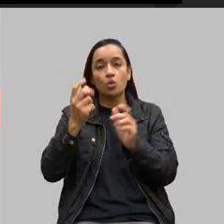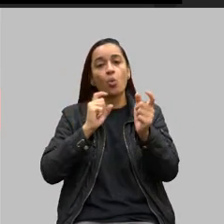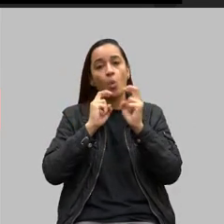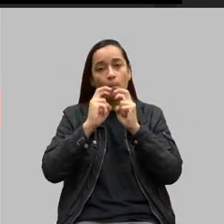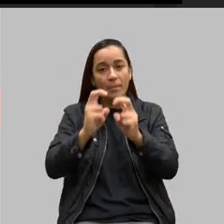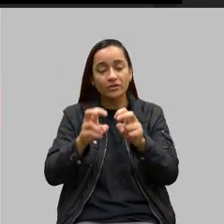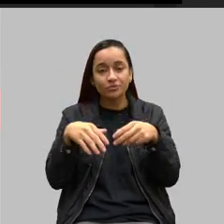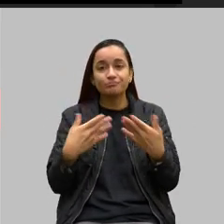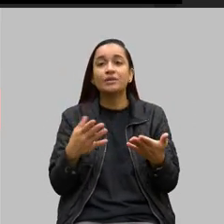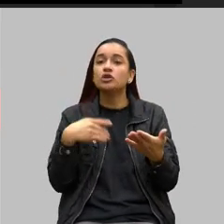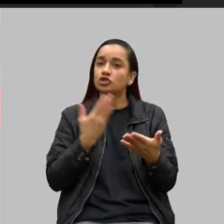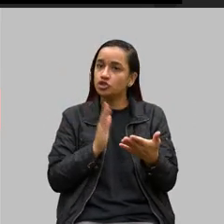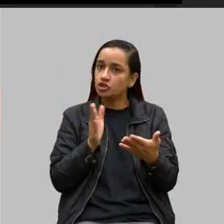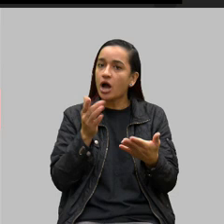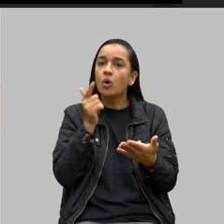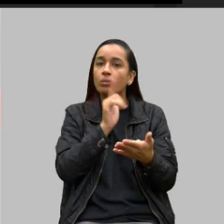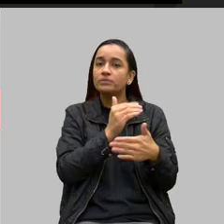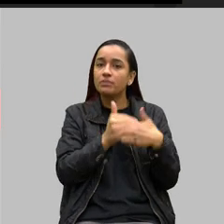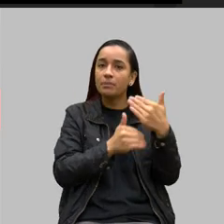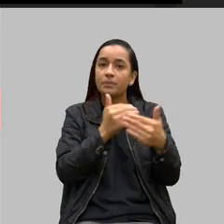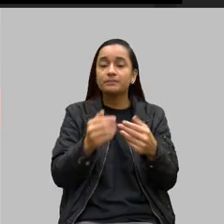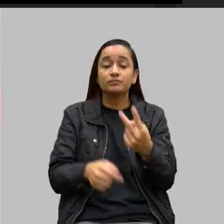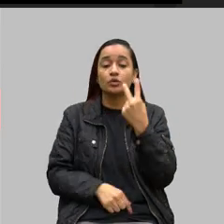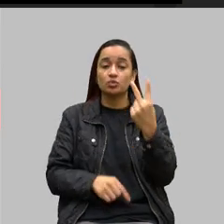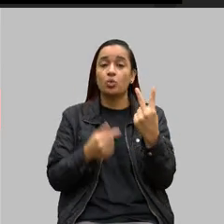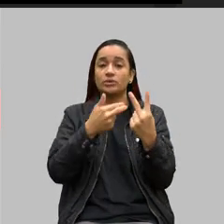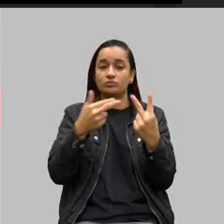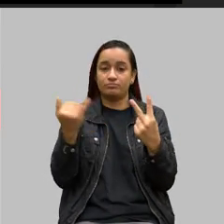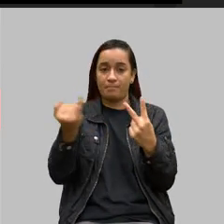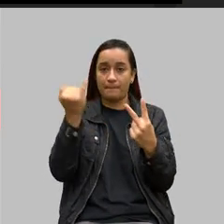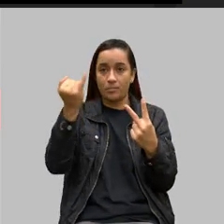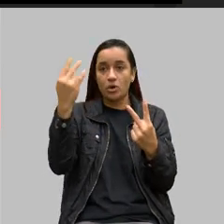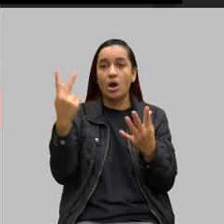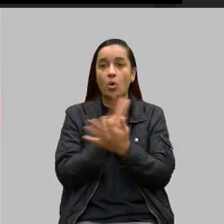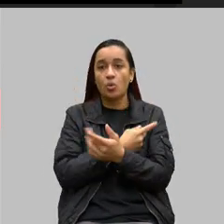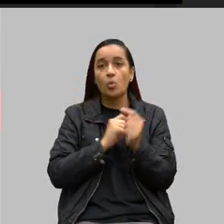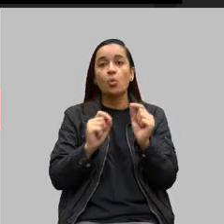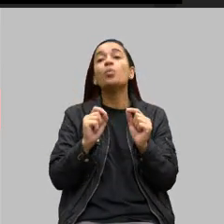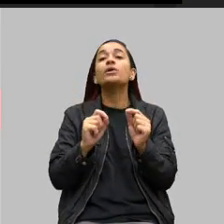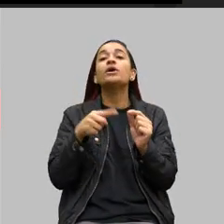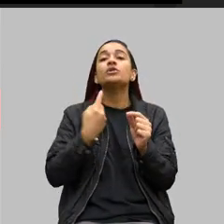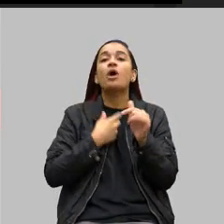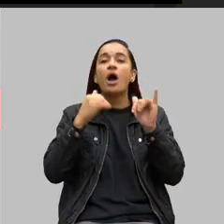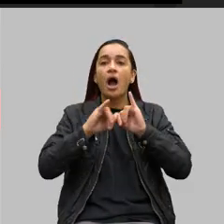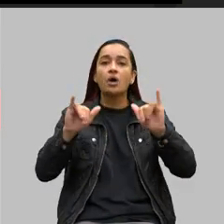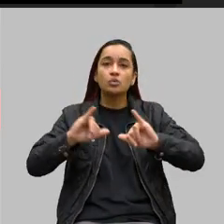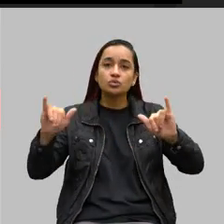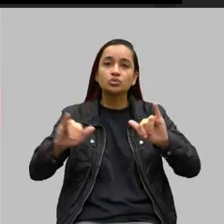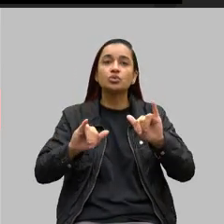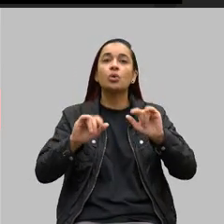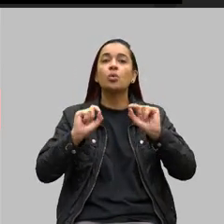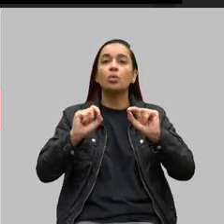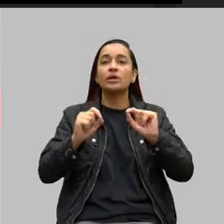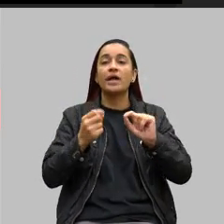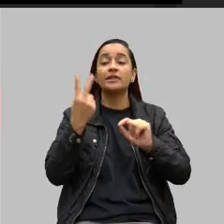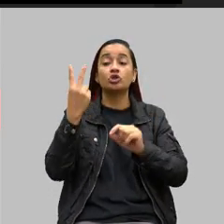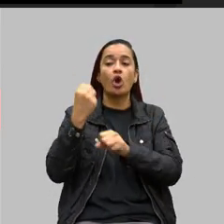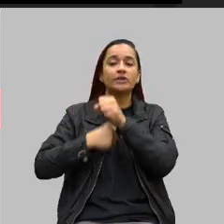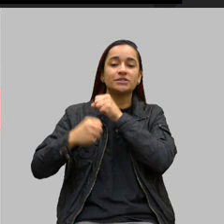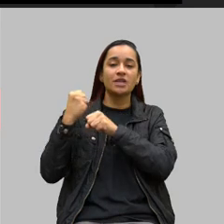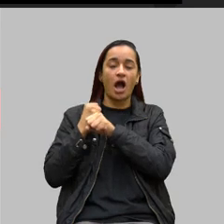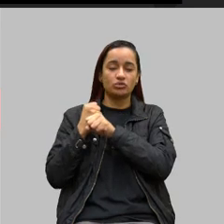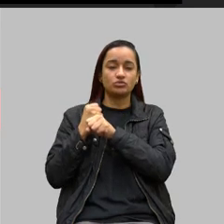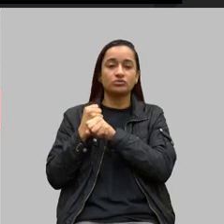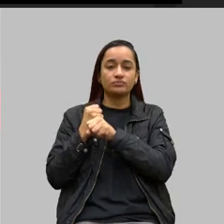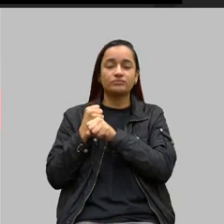importantes aqui e eu queria destacar dois deles né a gente tá eh a gente anunciou o estado anunciou com dois anos de antecedência né a